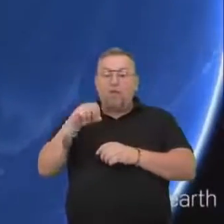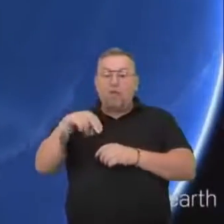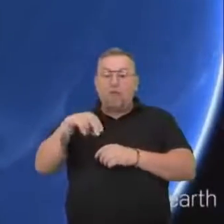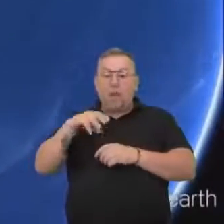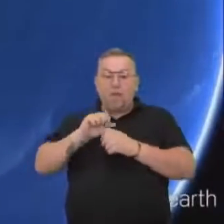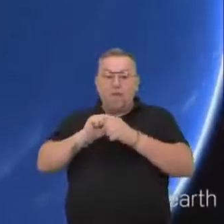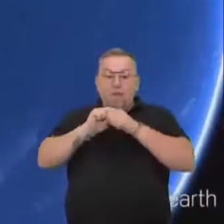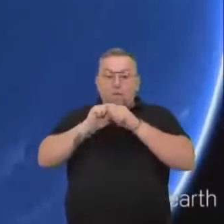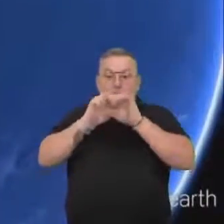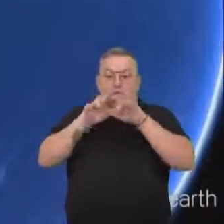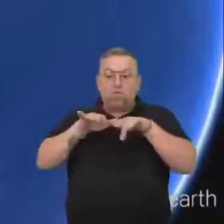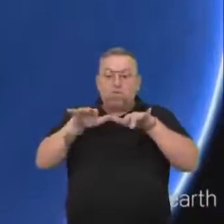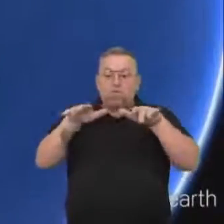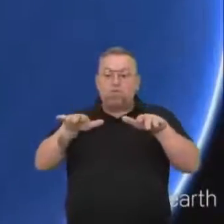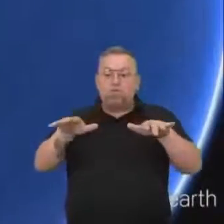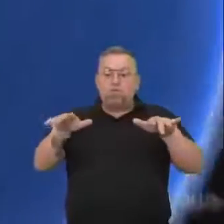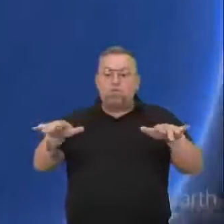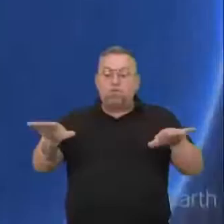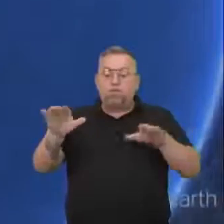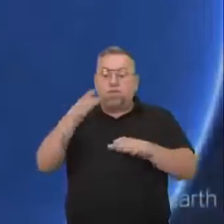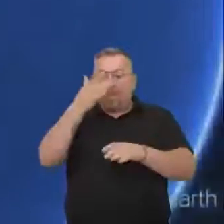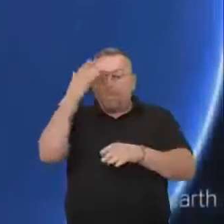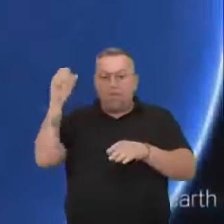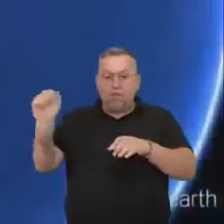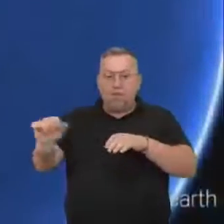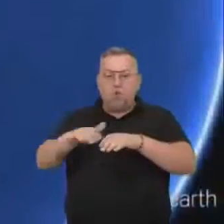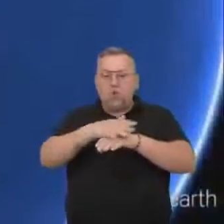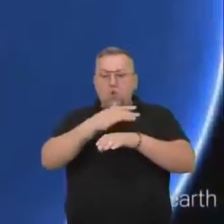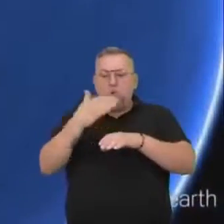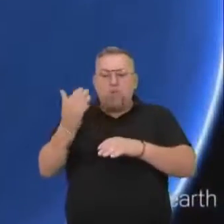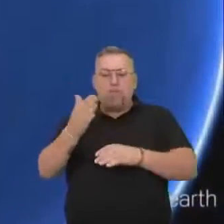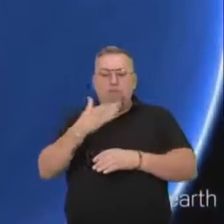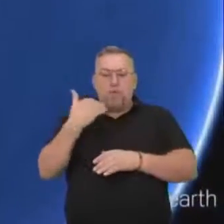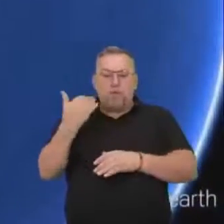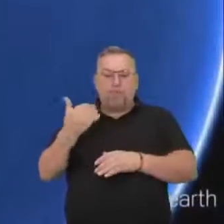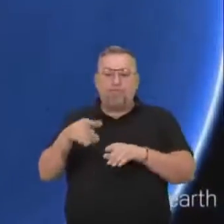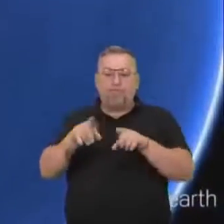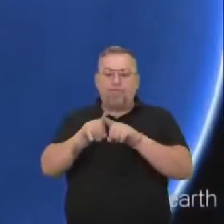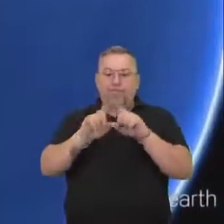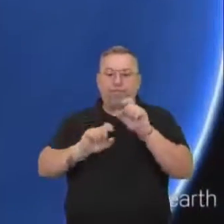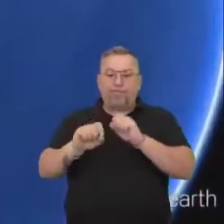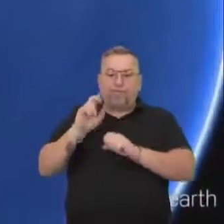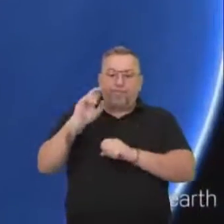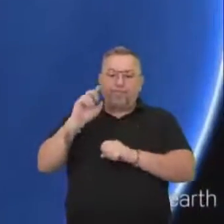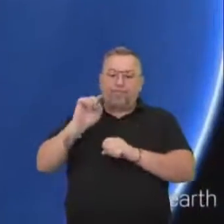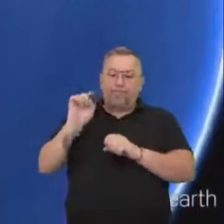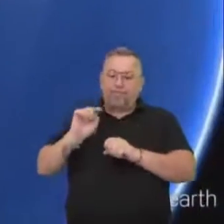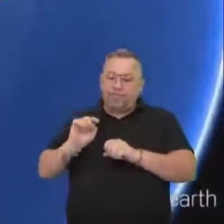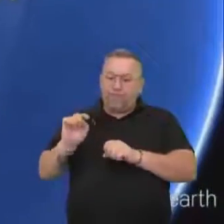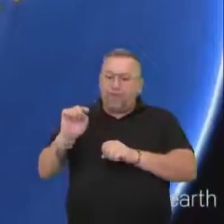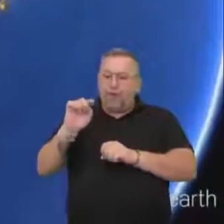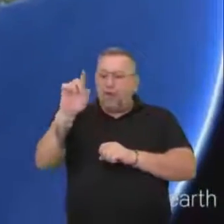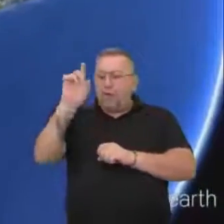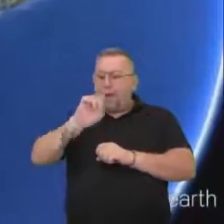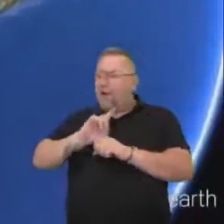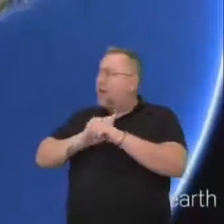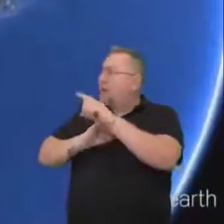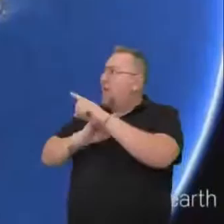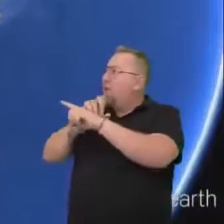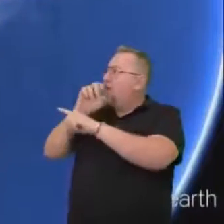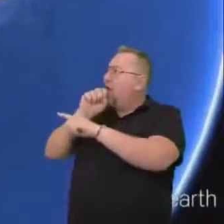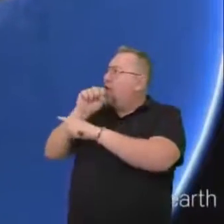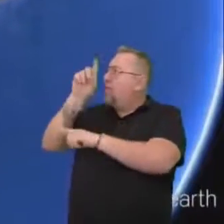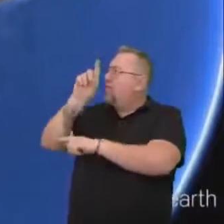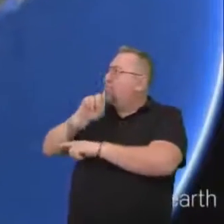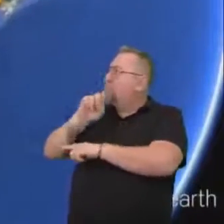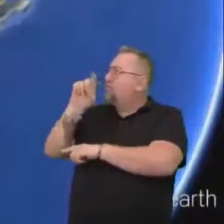matou milhares de pessoas. E aí, né, o formato aí do Círculo do Fogo do Pacífico, né, esses pontos amarelos e laranjas mostrando pontos